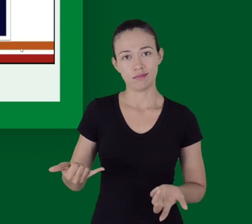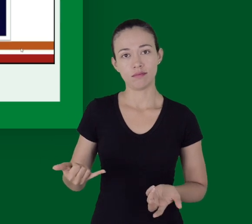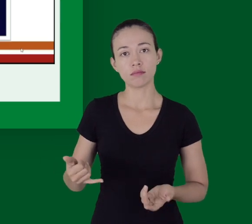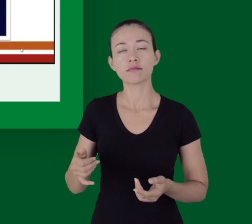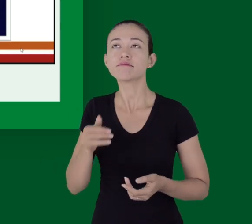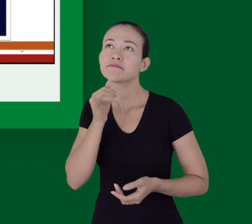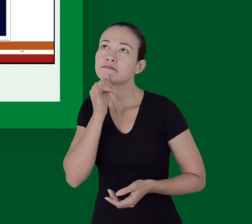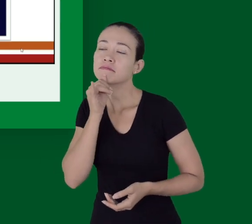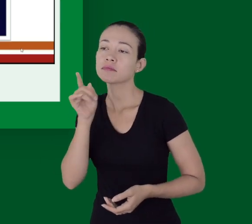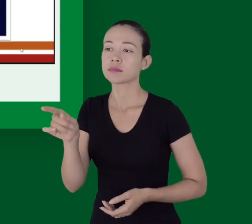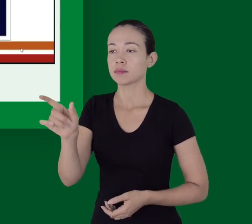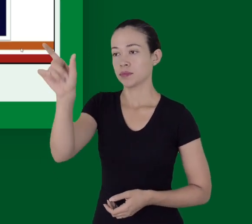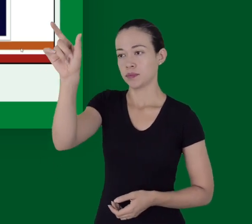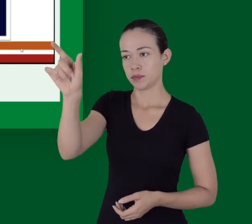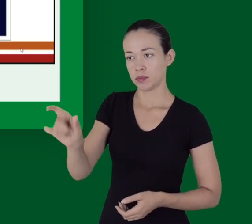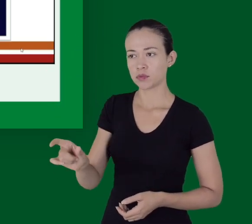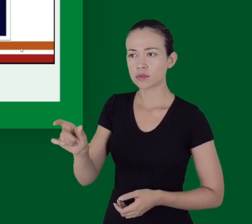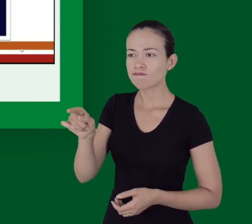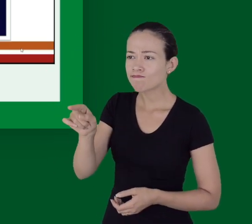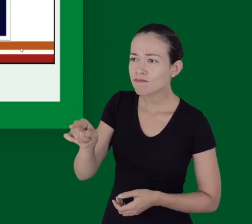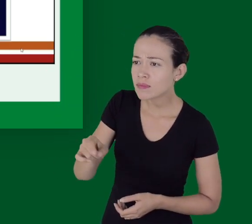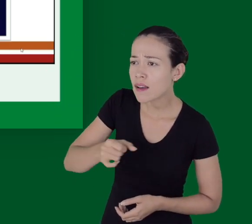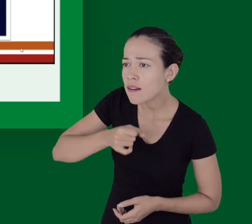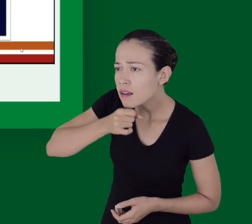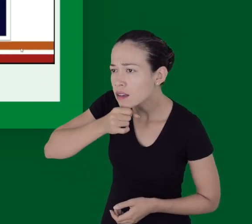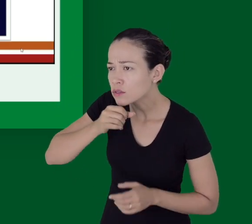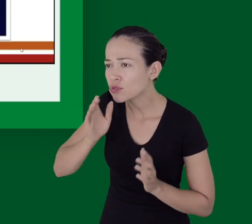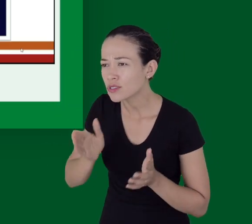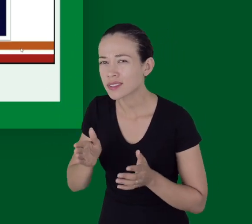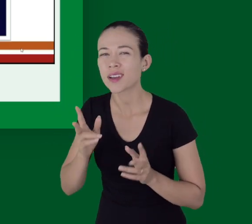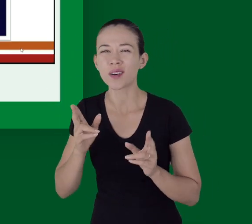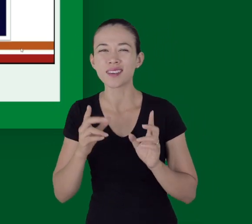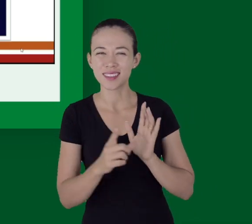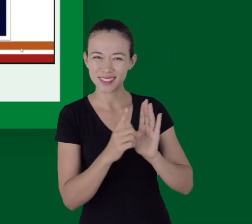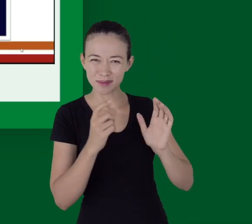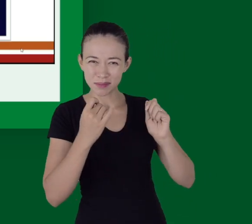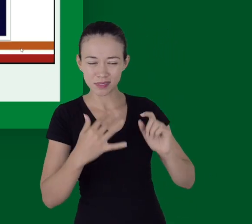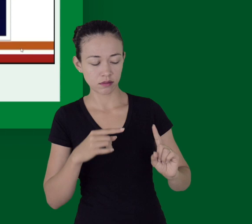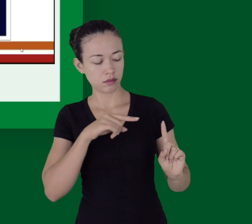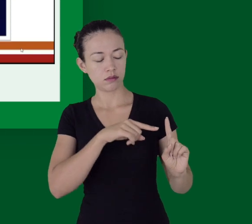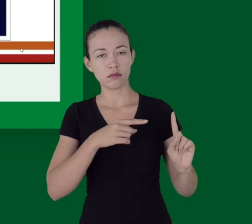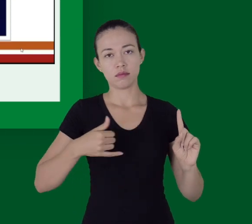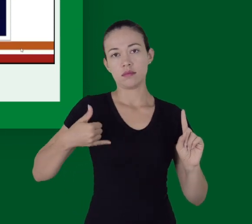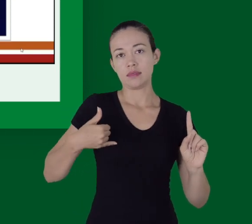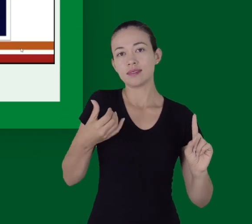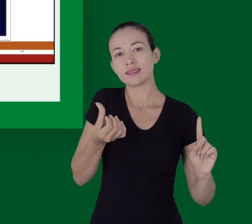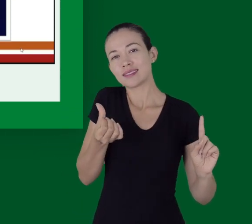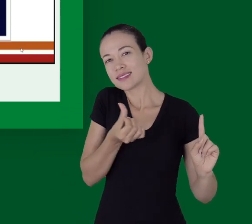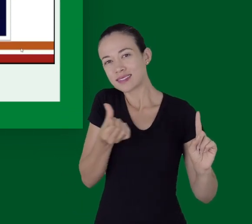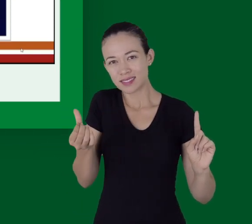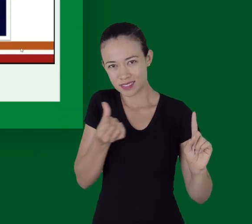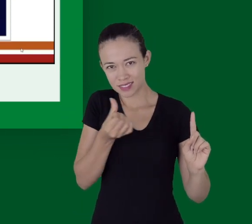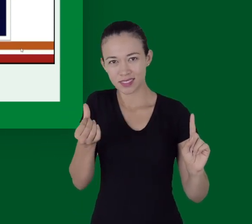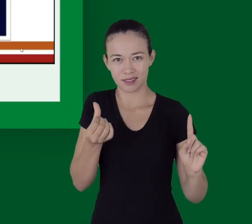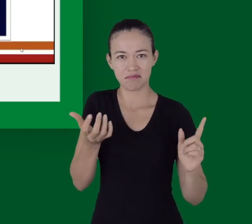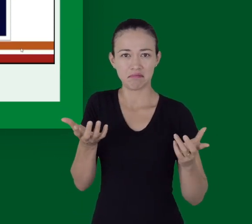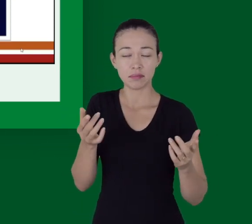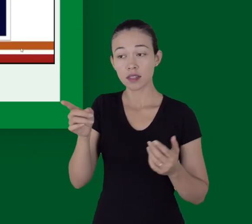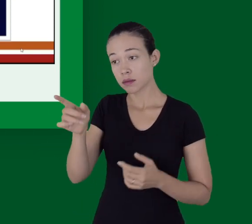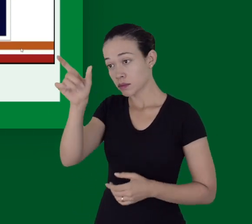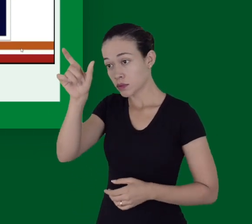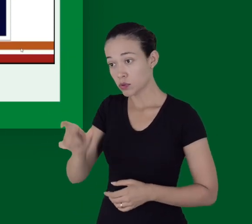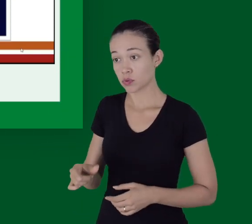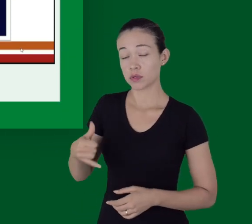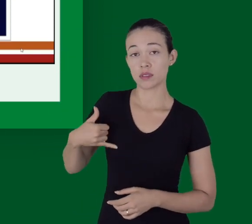já ficou em contato com vários fatores de risco por mais tempo do que um jovem. Então, a propensão dele é muito maior. O paciente com colesterol alto tem